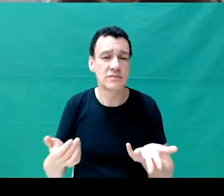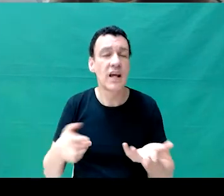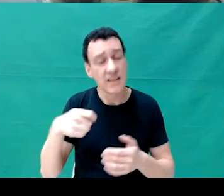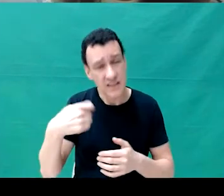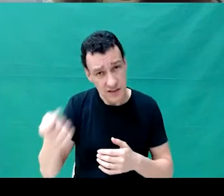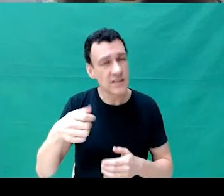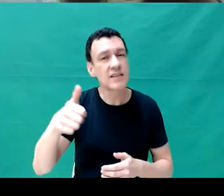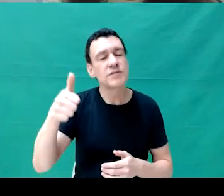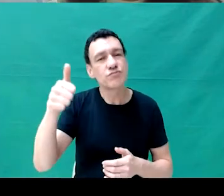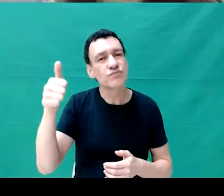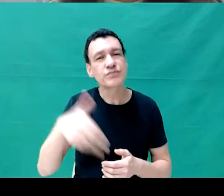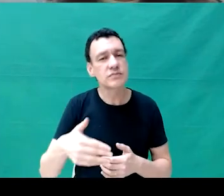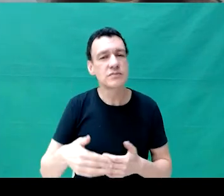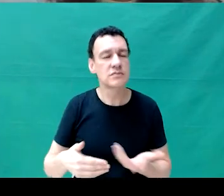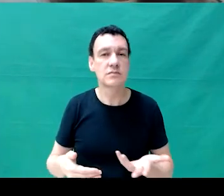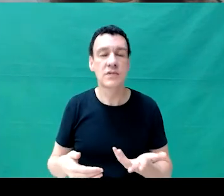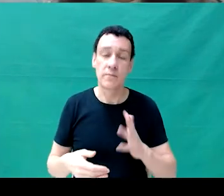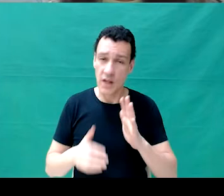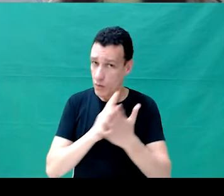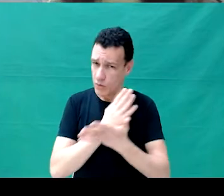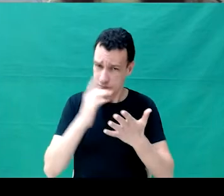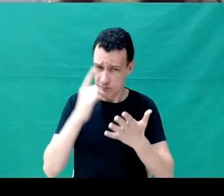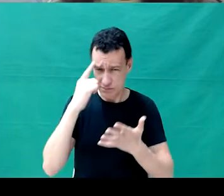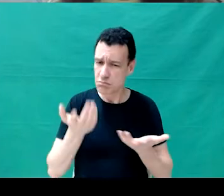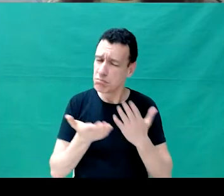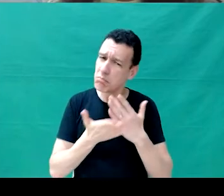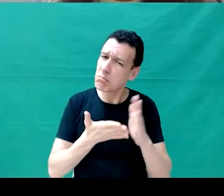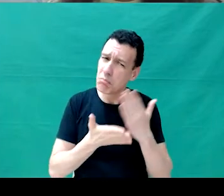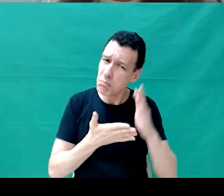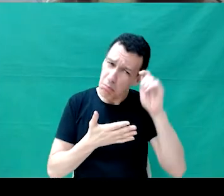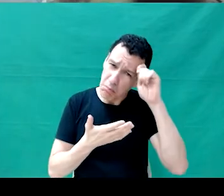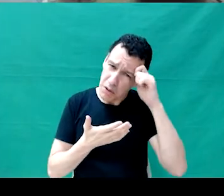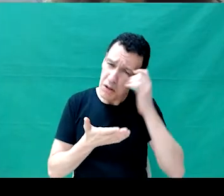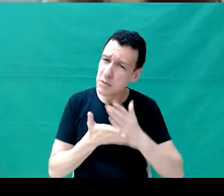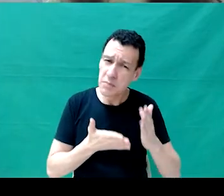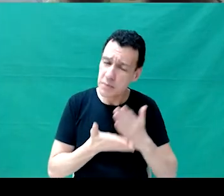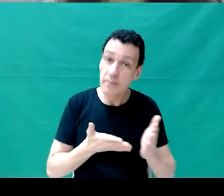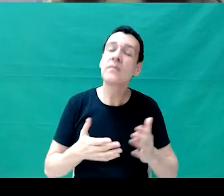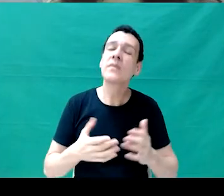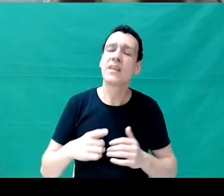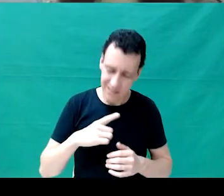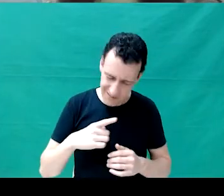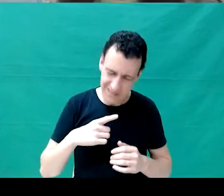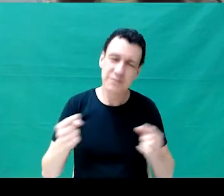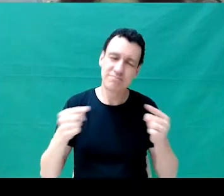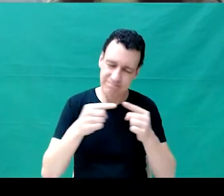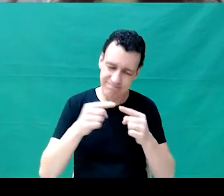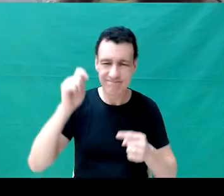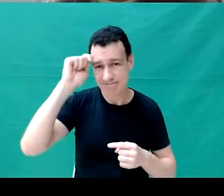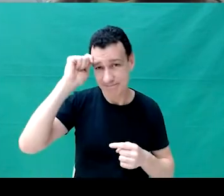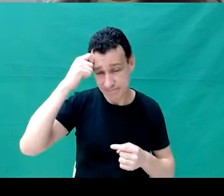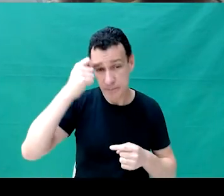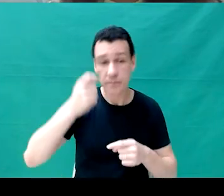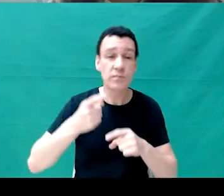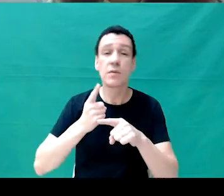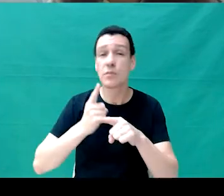medíocre. E aí você me fala, ah, Andresa, mas isso não tem nada a ver com as pessoas pretas. Tem a ver quando você traz o